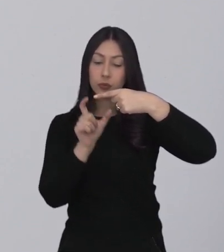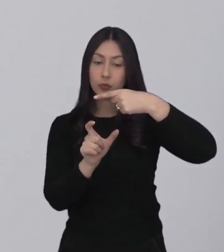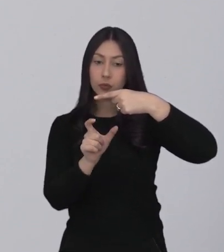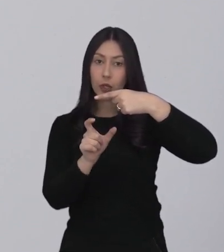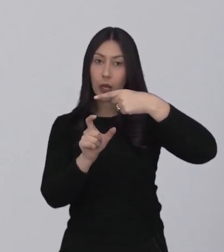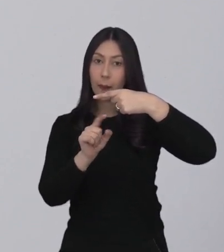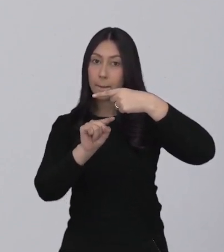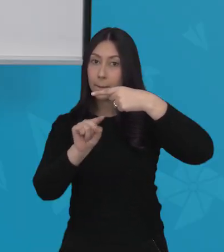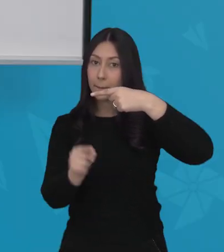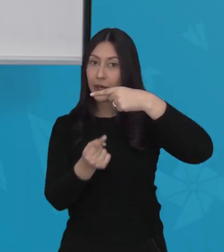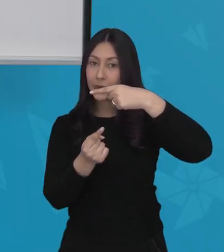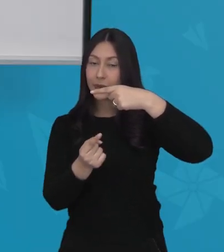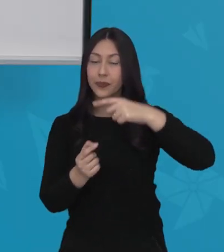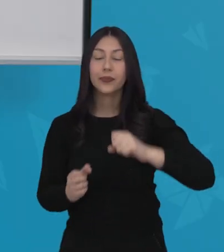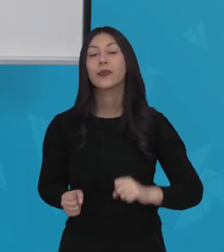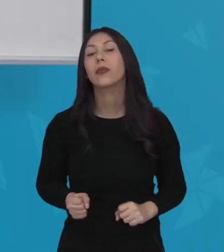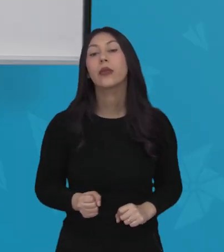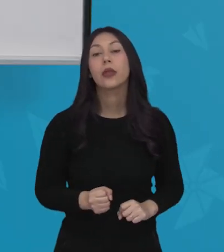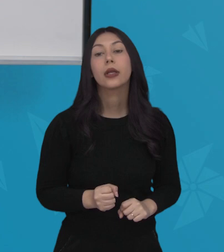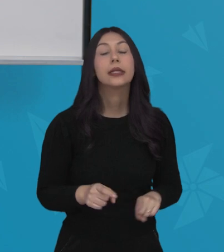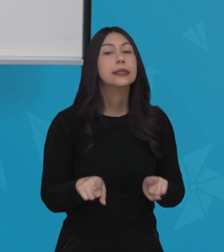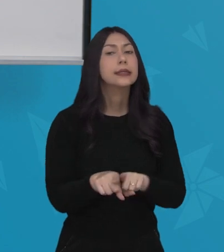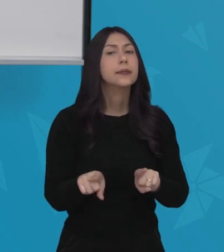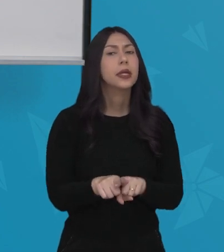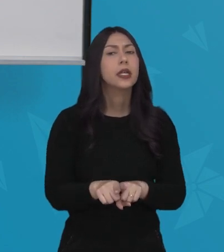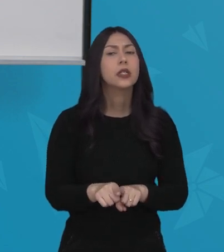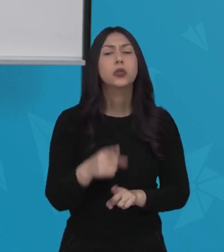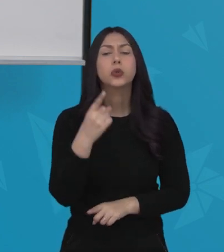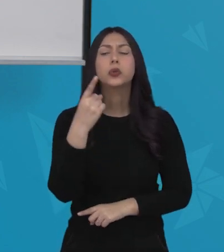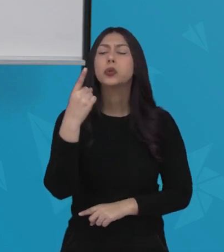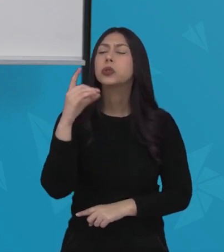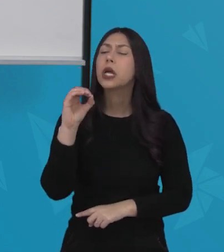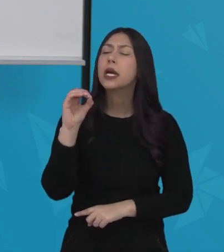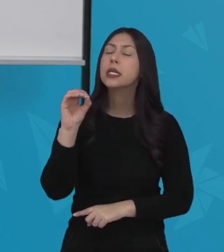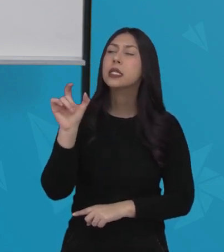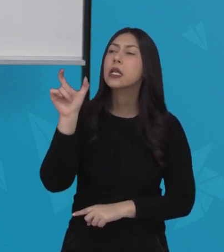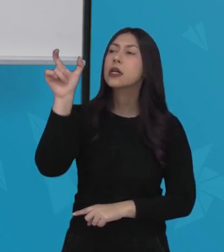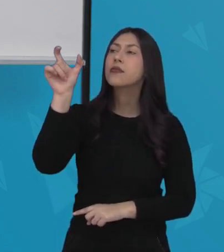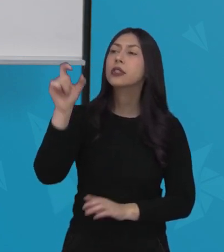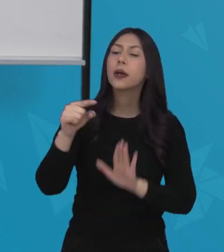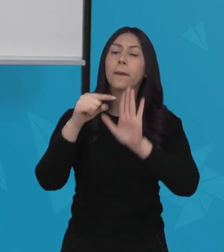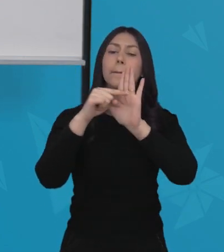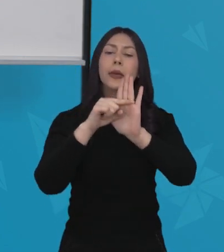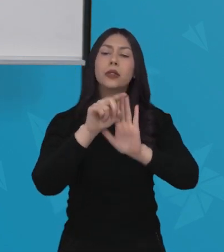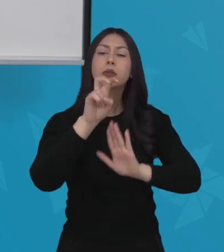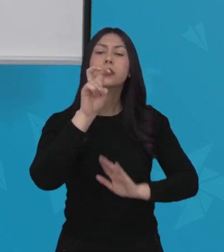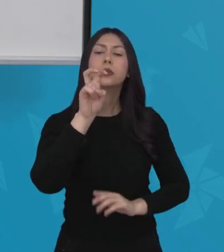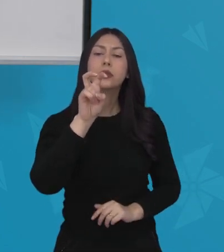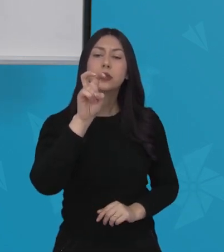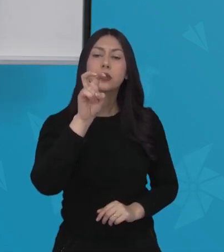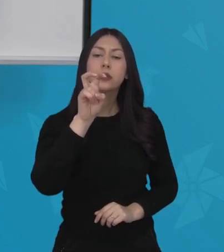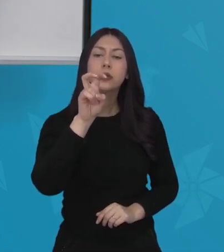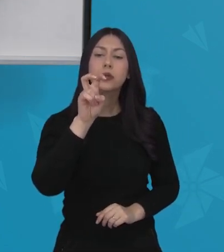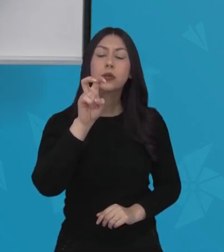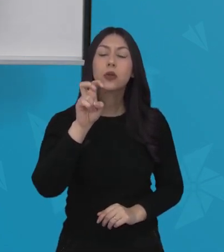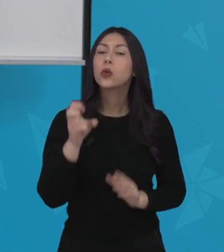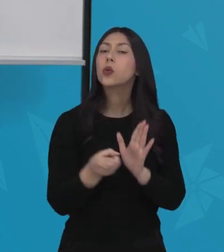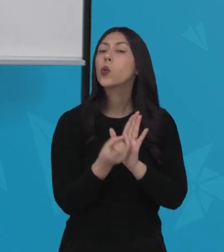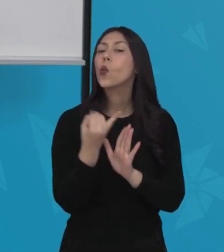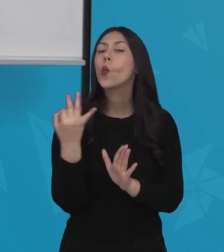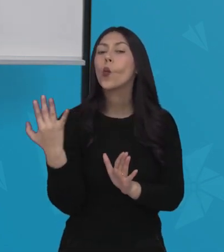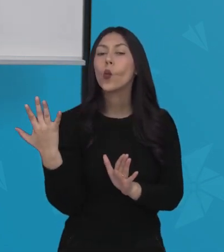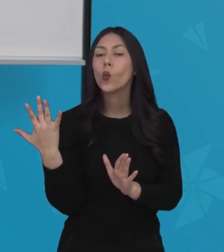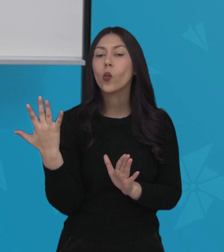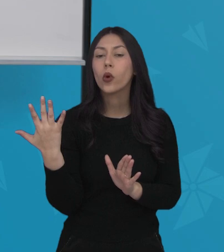1000. Se a gente pegasse aqui no 10 a menos 5, que era o exemplo inicial que a gente começou trabalhando, a gente ia ter que isso daqui